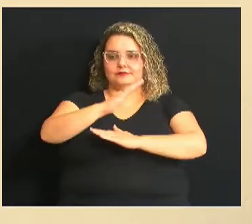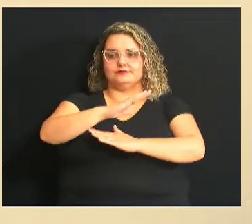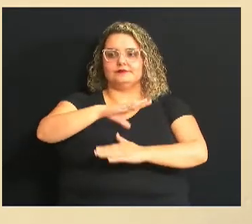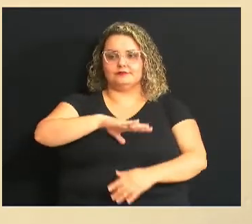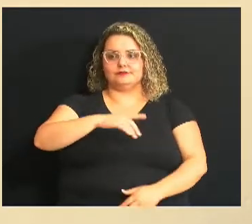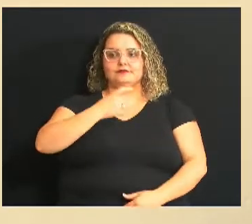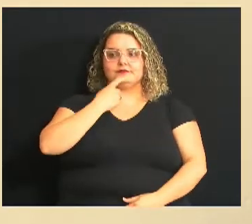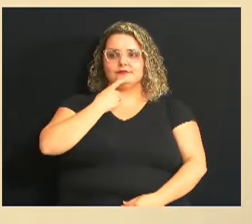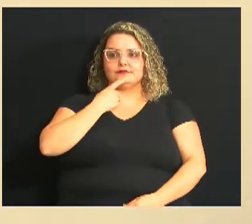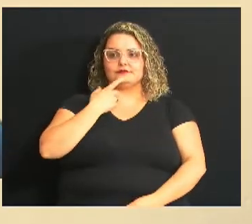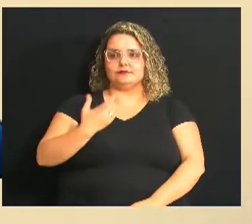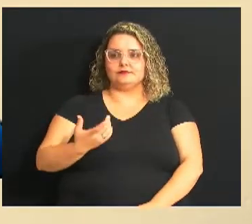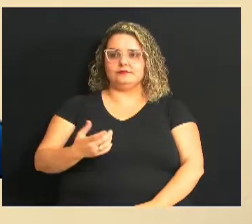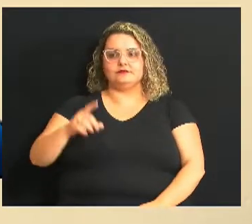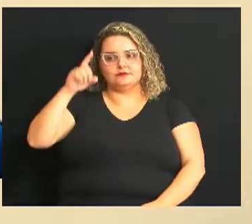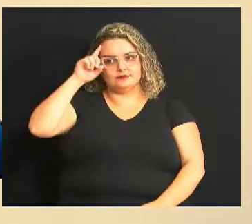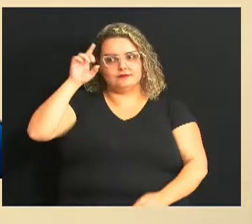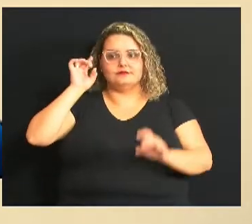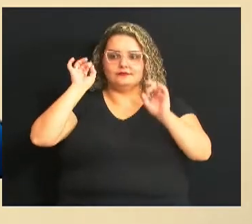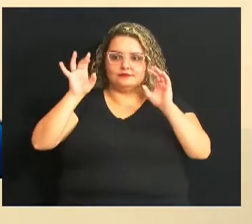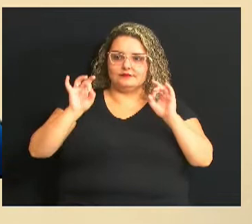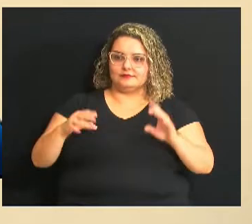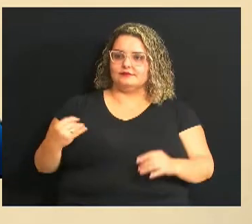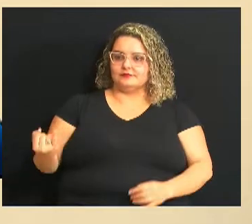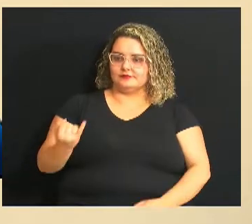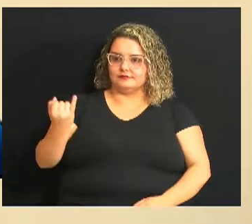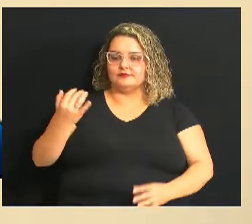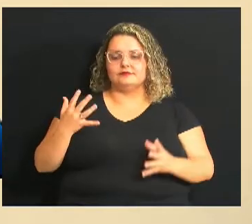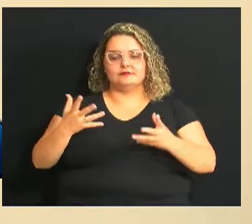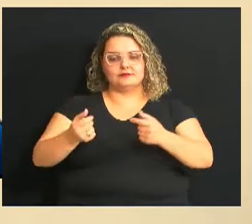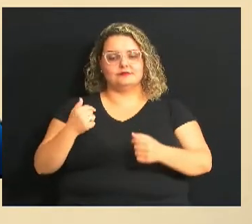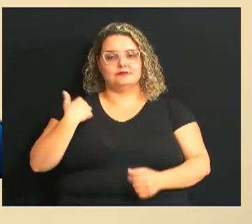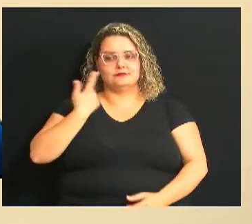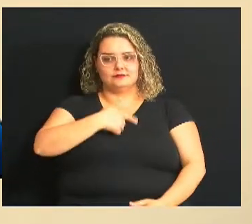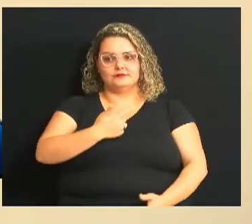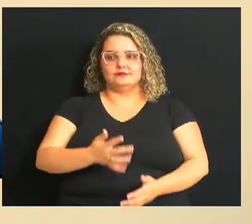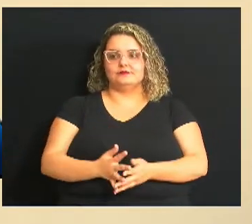Campinas, para esse dia tão especial e tão importante para todos nós.